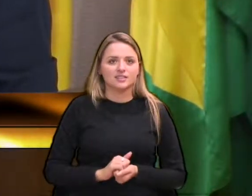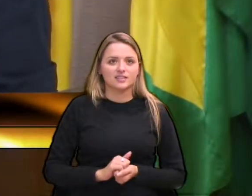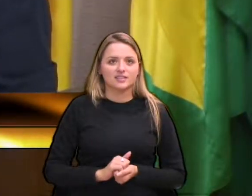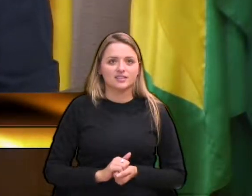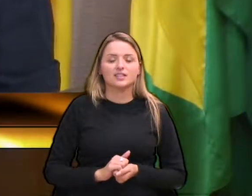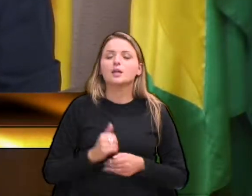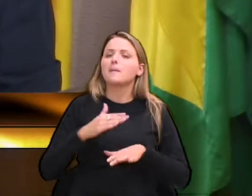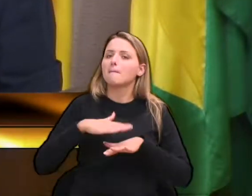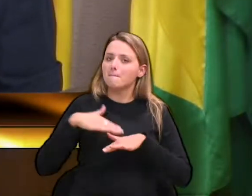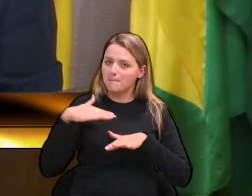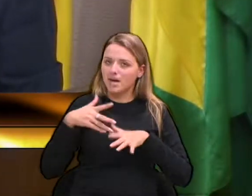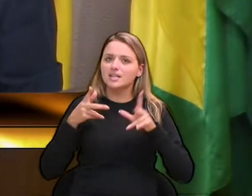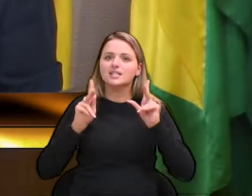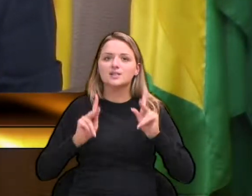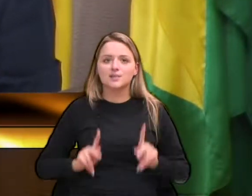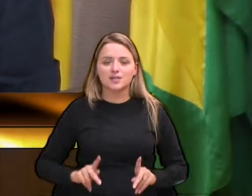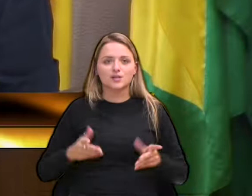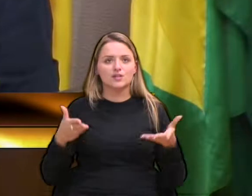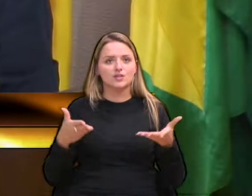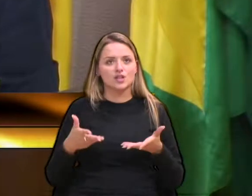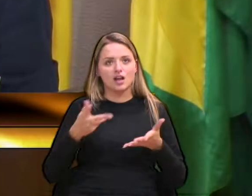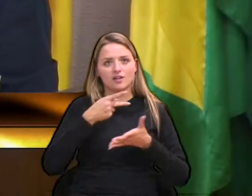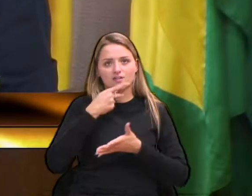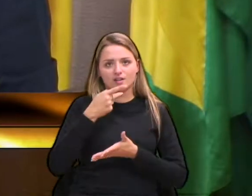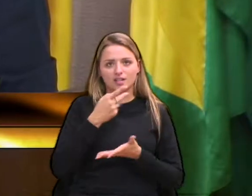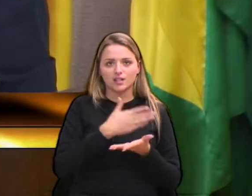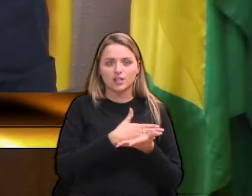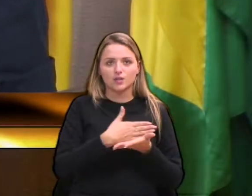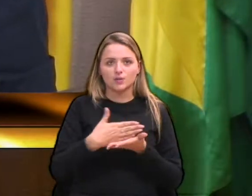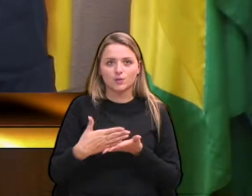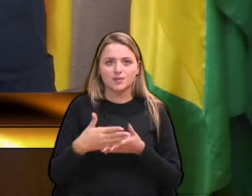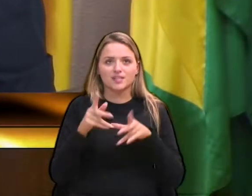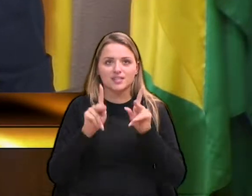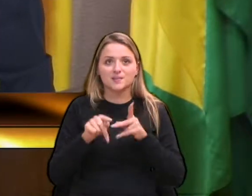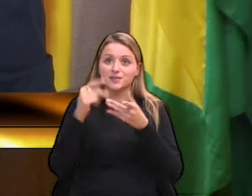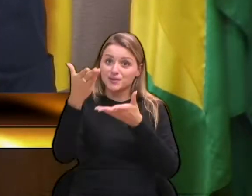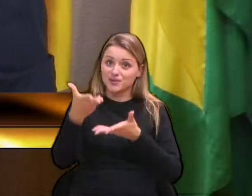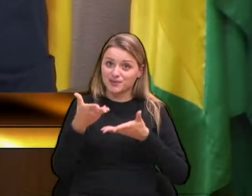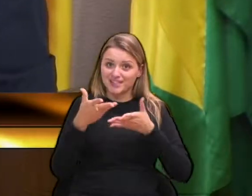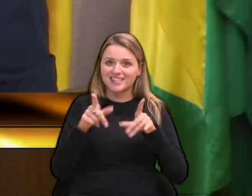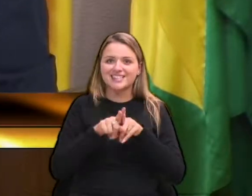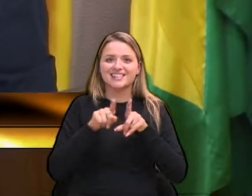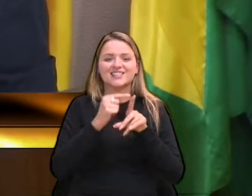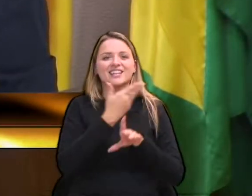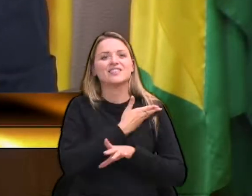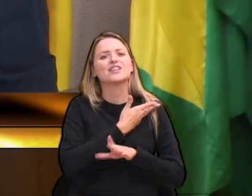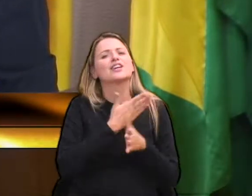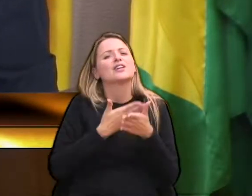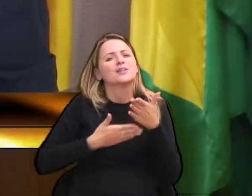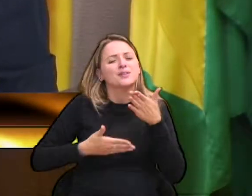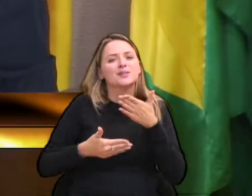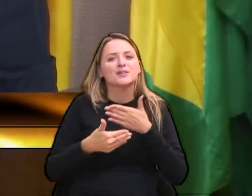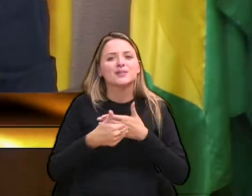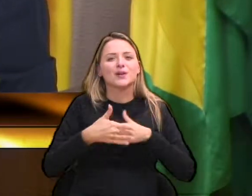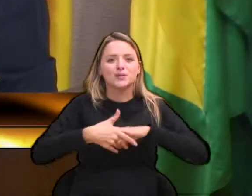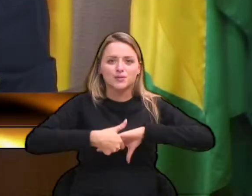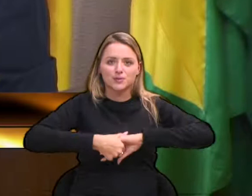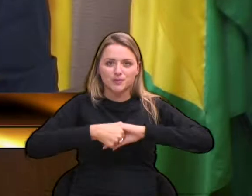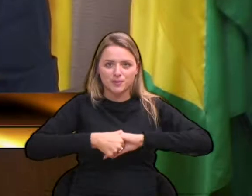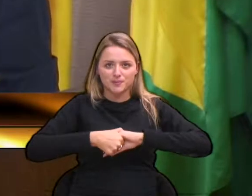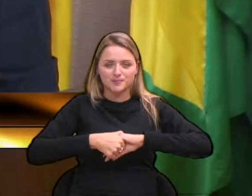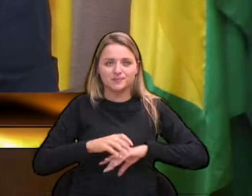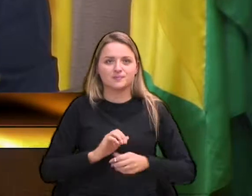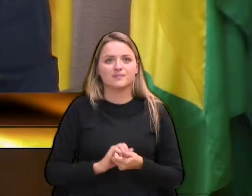Demais autoridades já mencionadas do protocolo, convidados, amigos, sintam-se todos